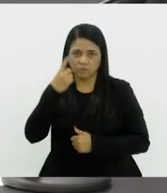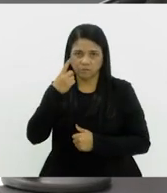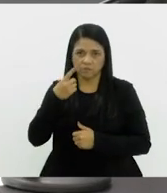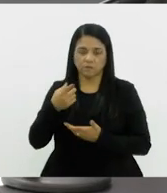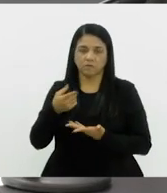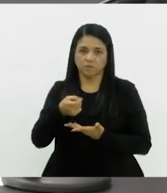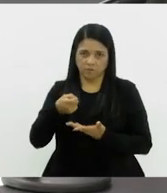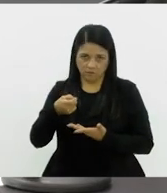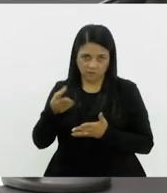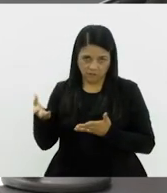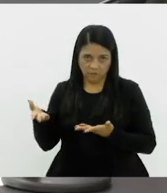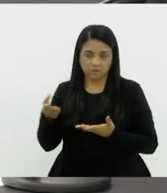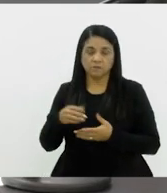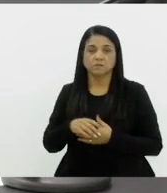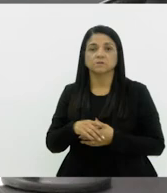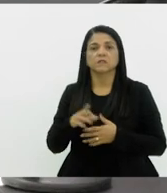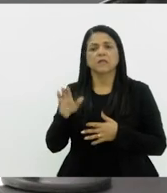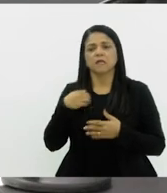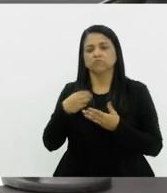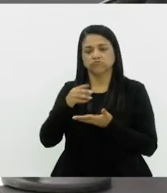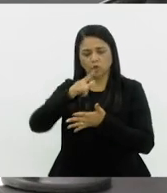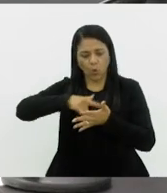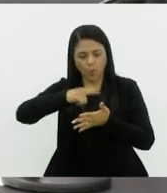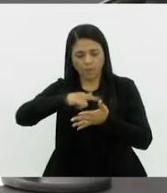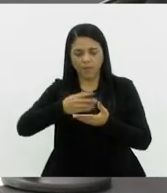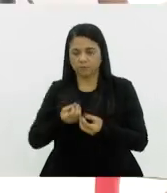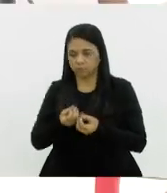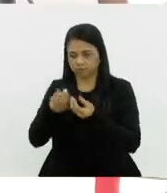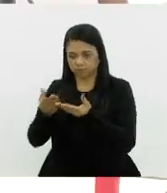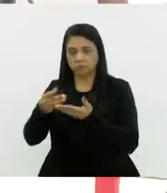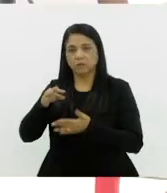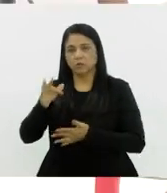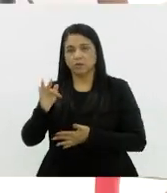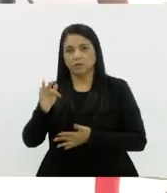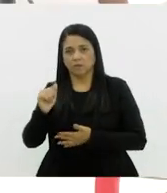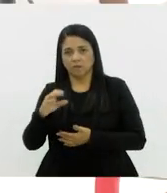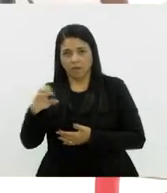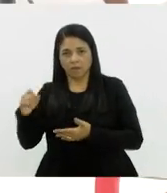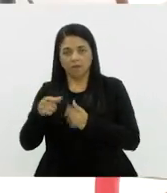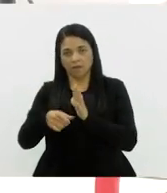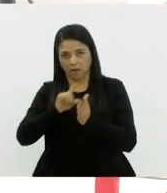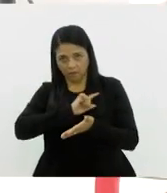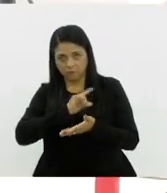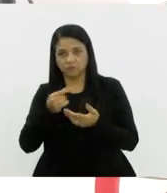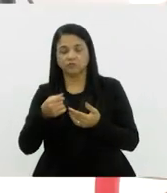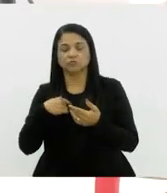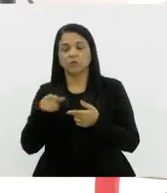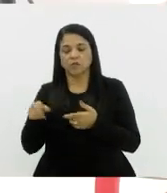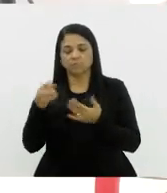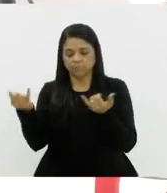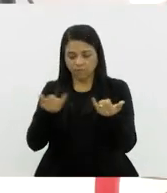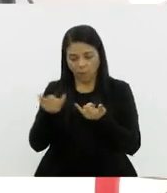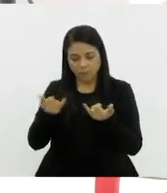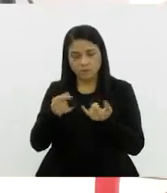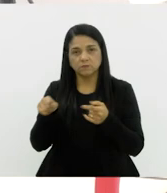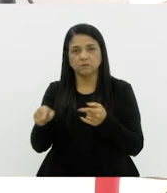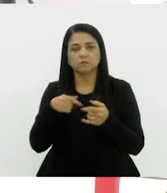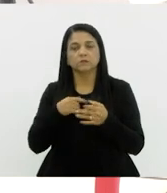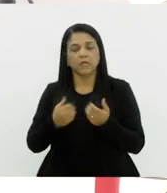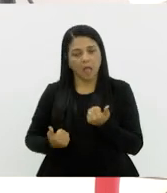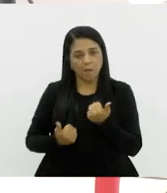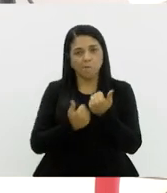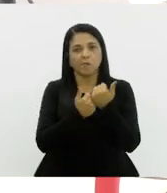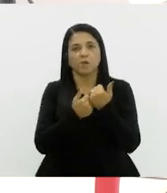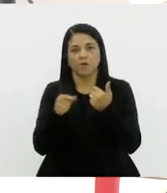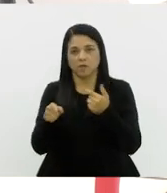está inteirado do assunto, dei todos os documentos do TAC anterior para ele se informar, ele está apoiando exatamente isso. Assim